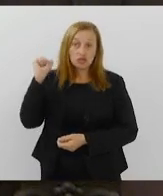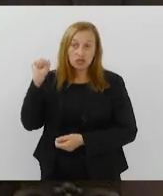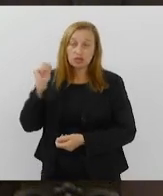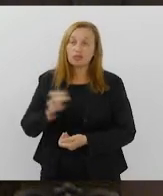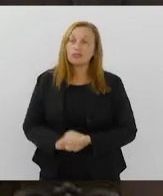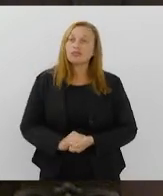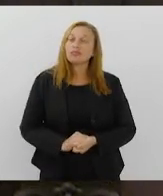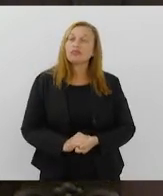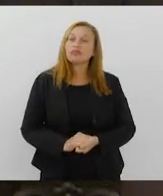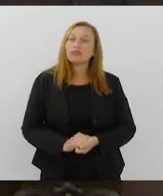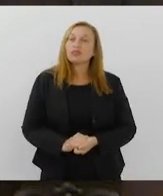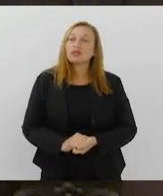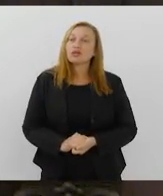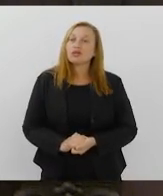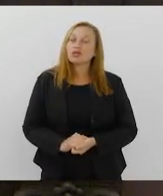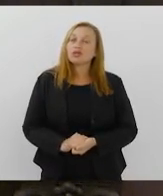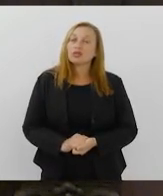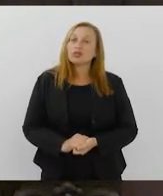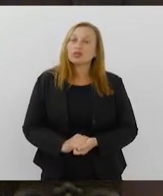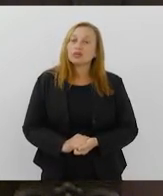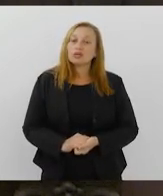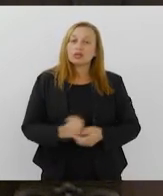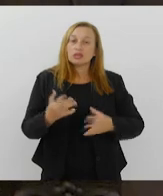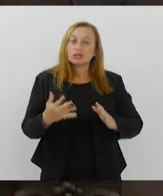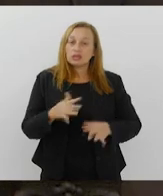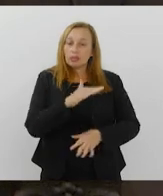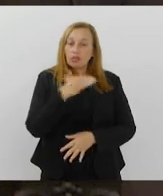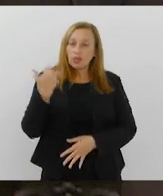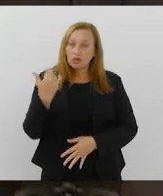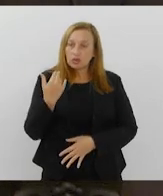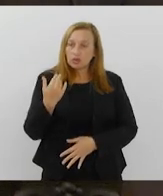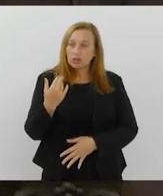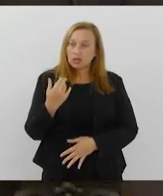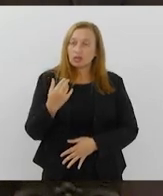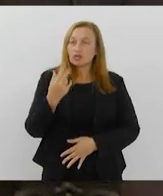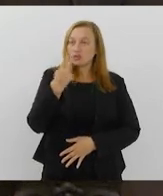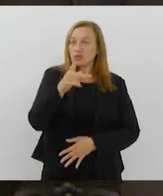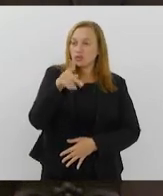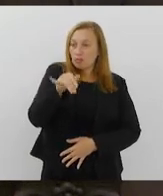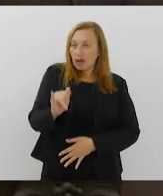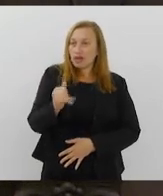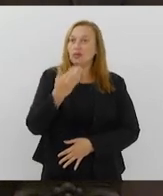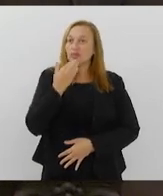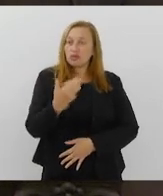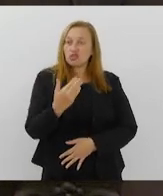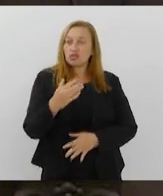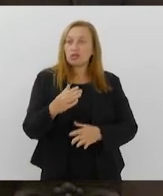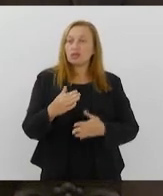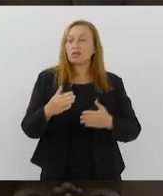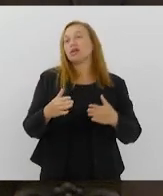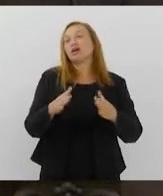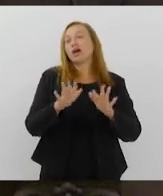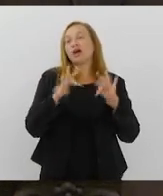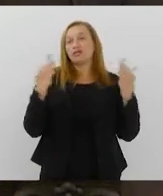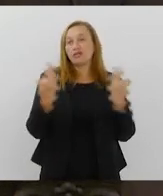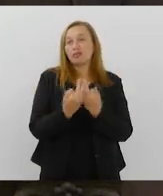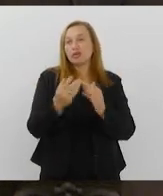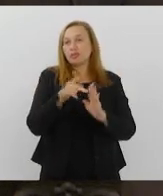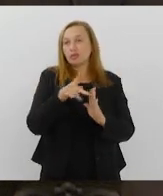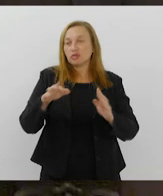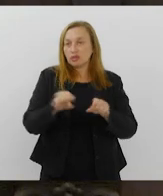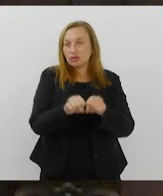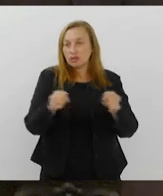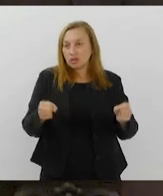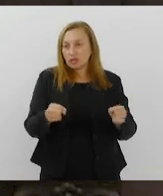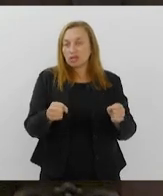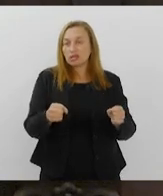por ocasião do funeral do mestre Robson Grace, eu pedi a sua autorização, da sua família, para que protocolasse aqui na Assembleia Legislativa